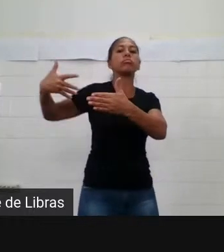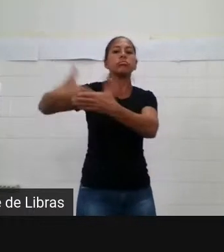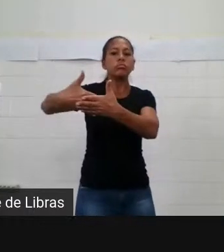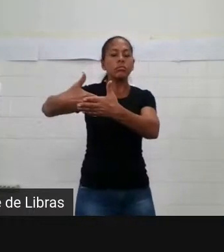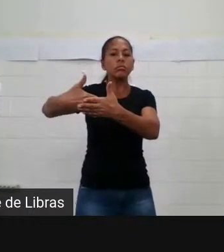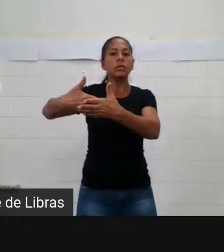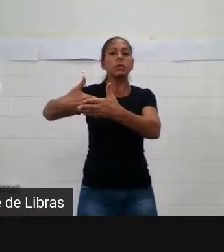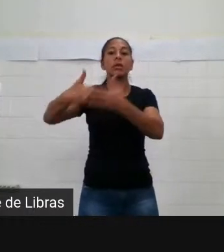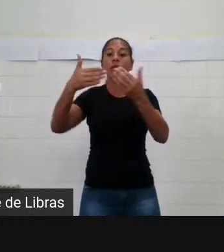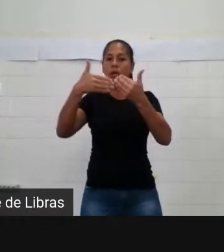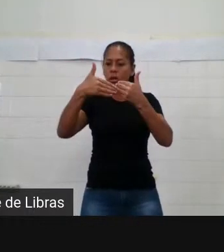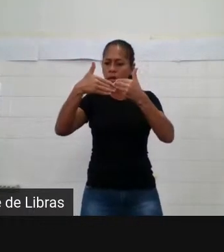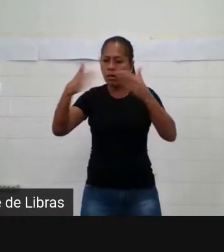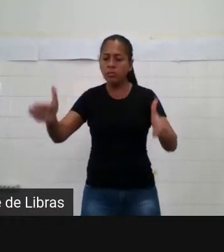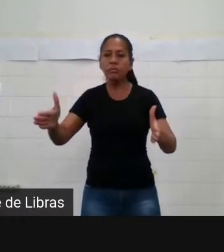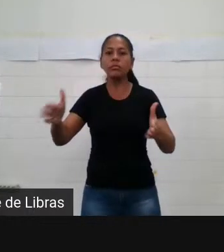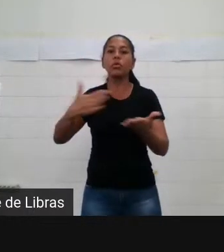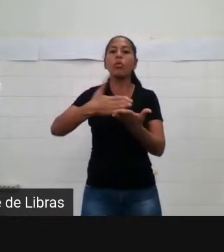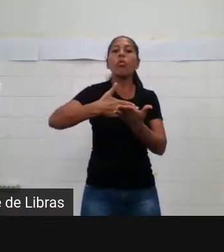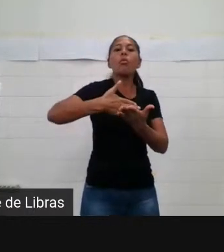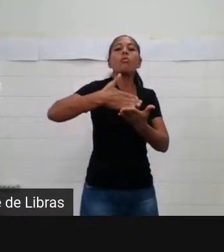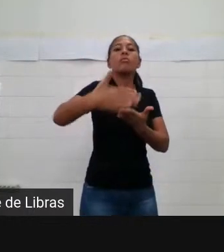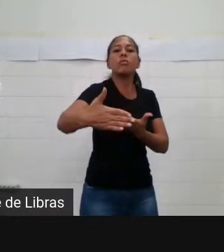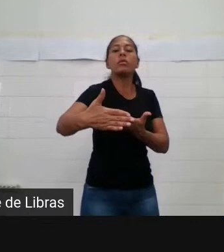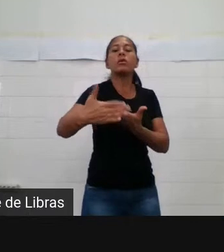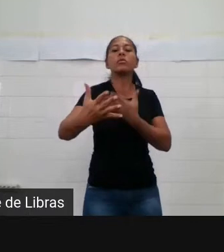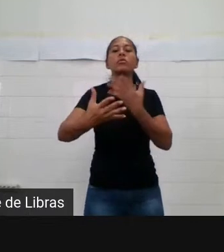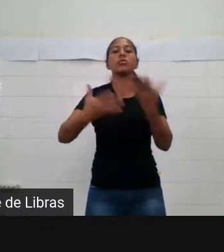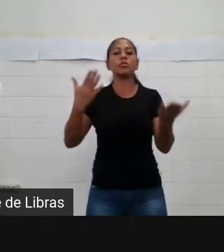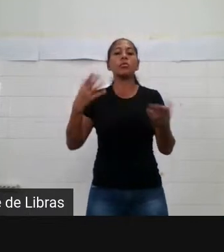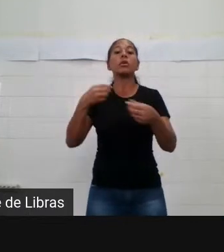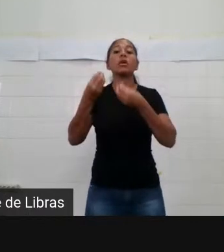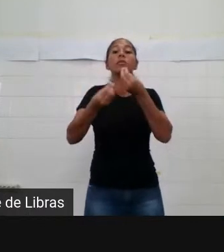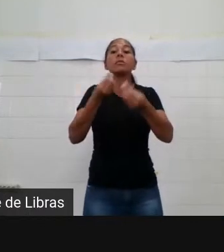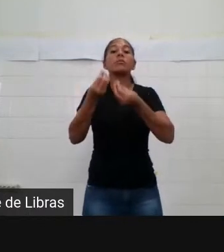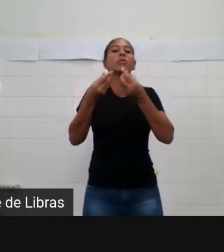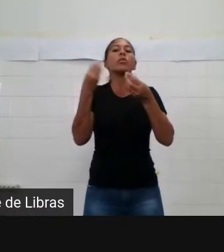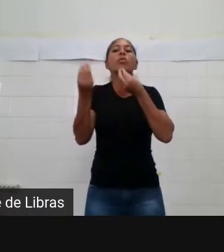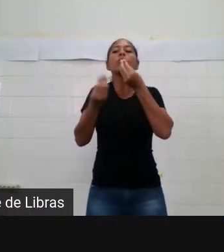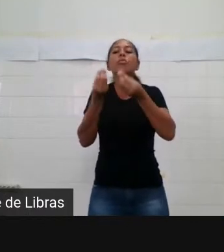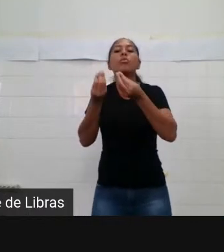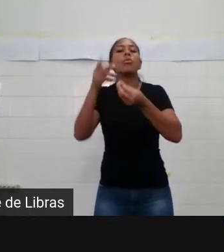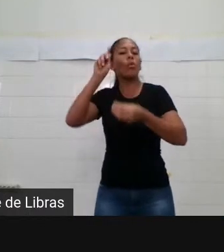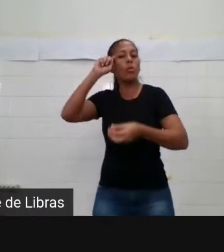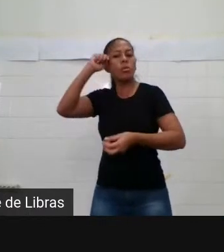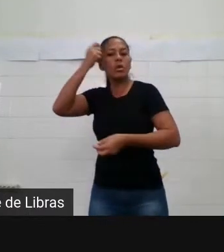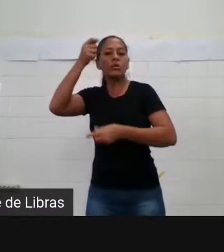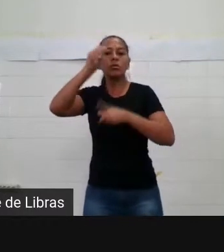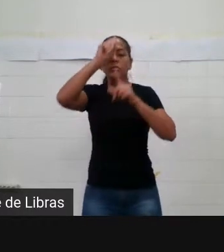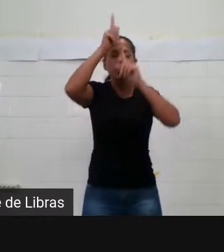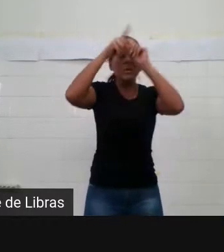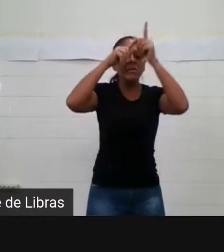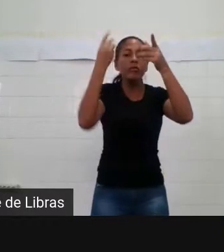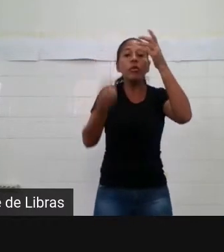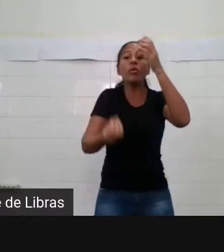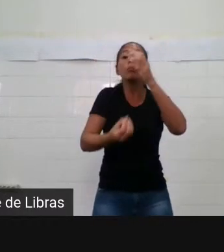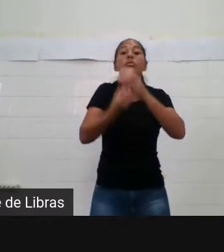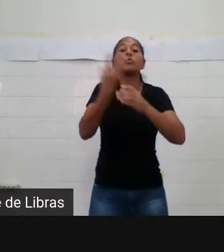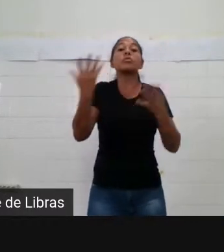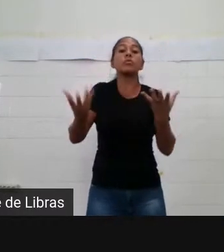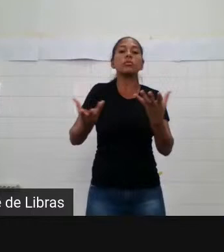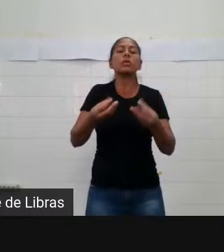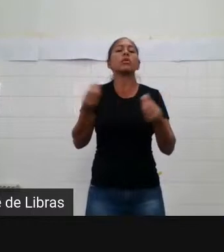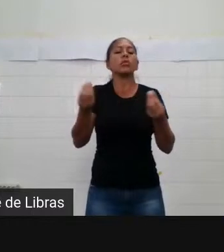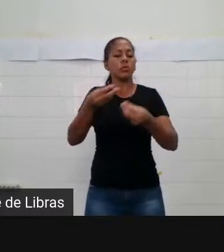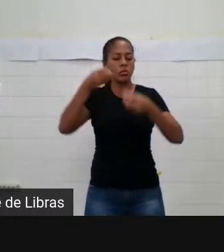abriu definitivamente a perspectiva dos estudos afro-brasileiros. Agora, nós estamos falando